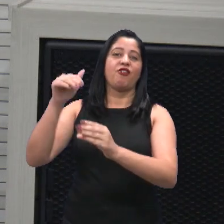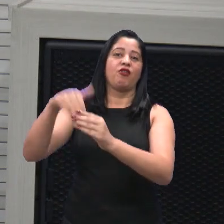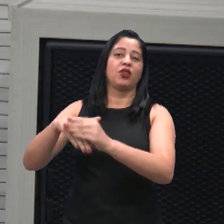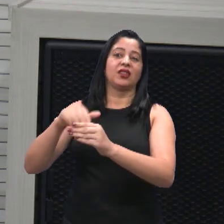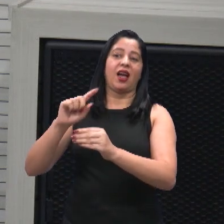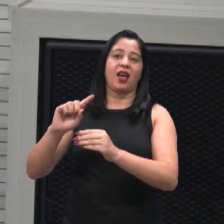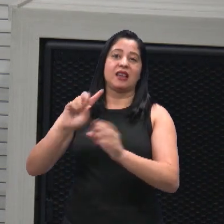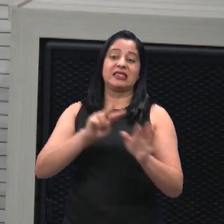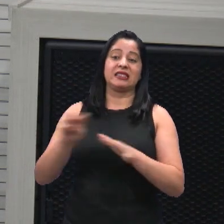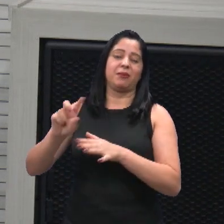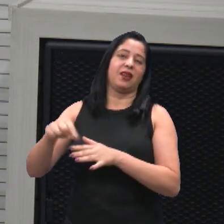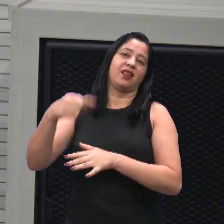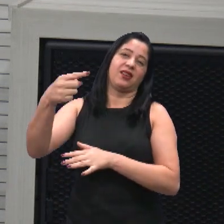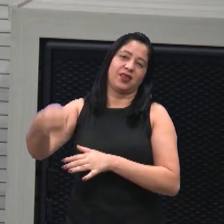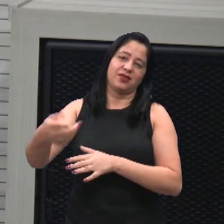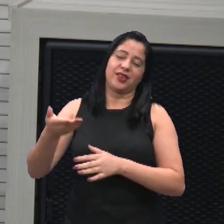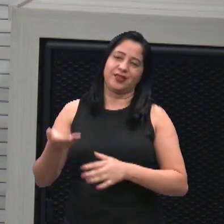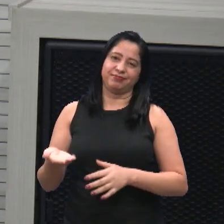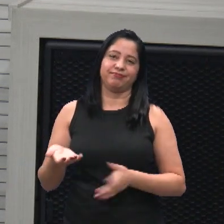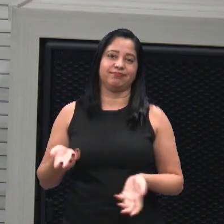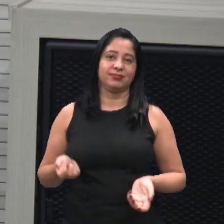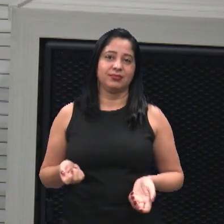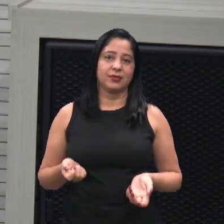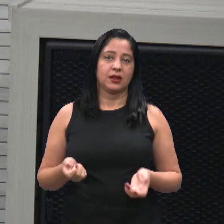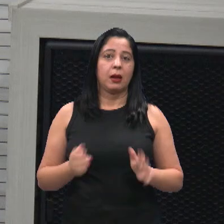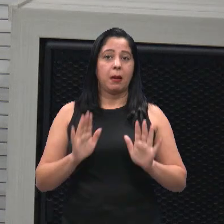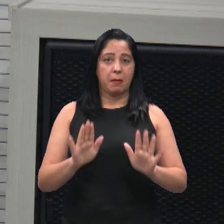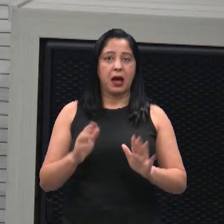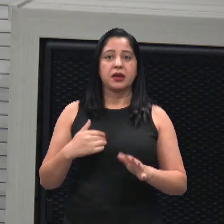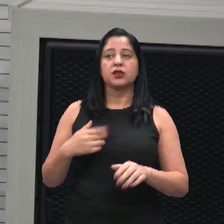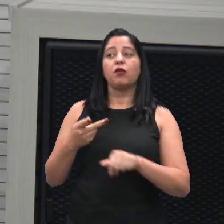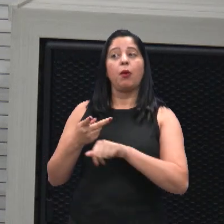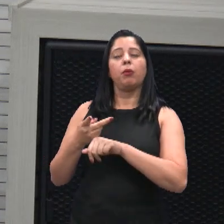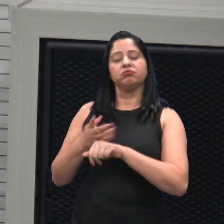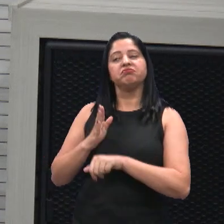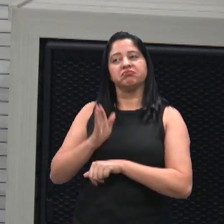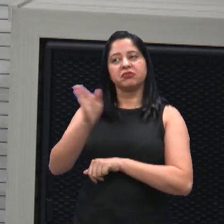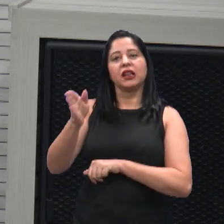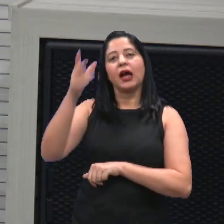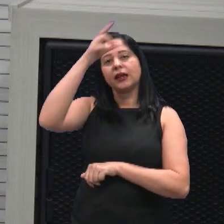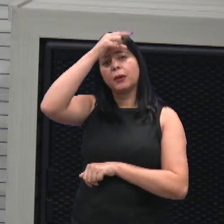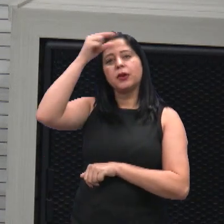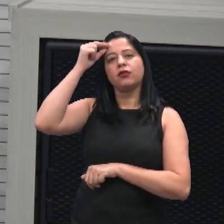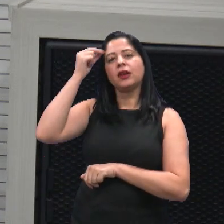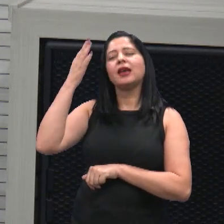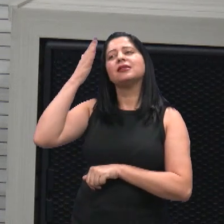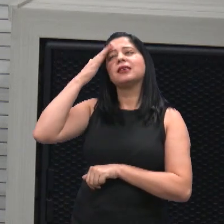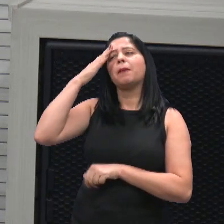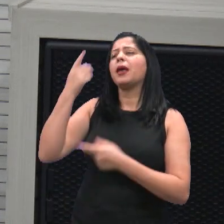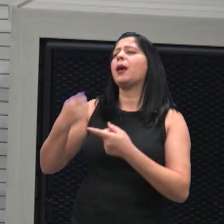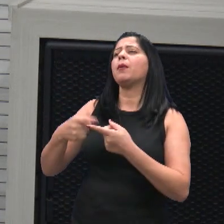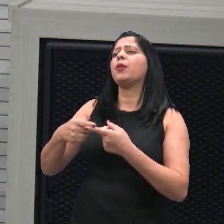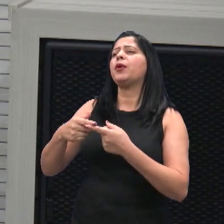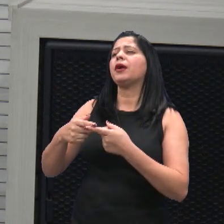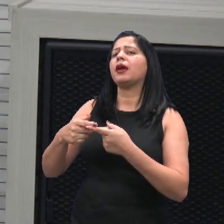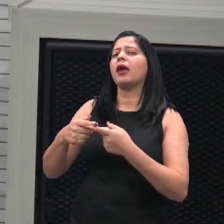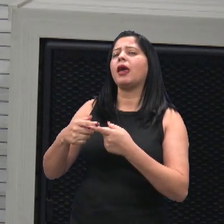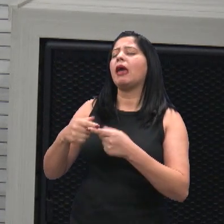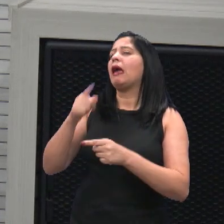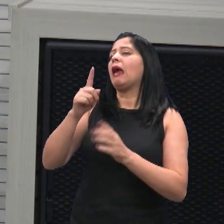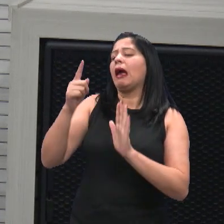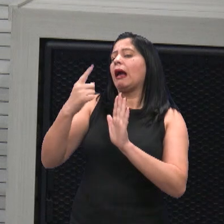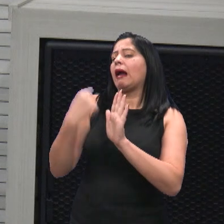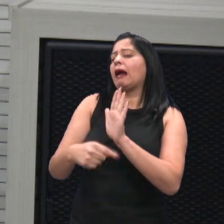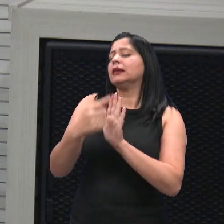Eu vou fazer questão de procurar o governo para a gente poder saber por que está sendo adiado e tentar o mais rápido possível votar